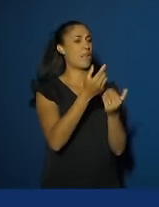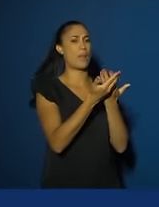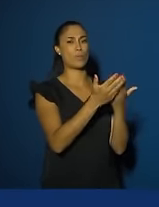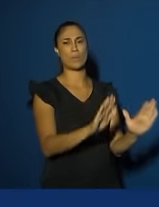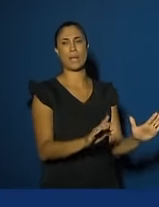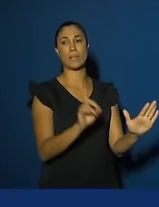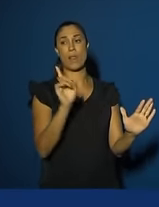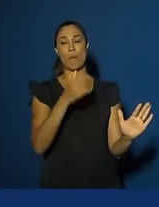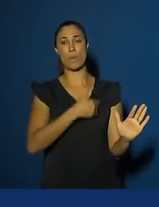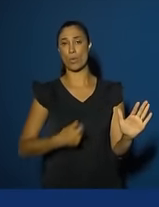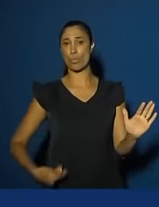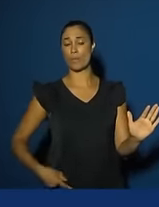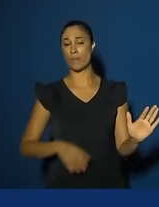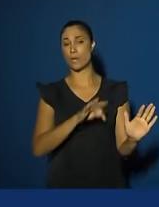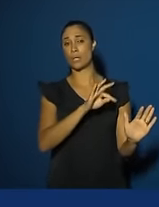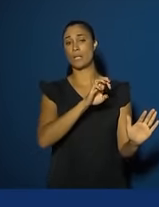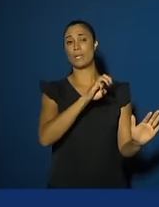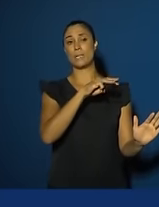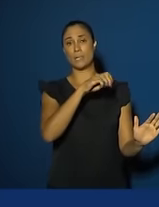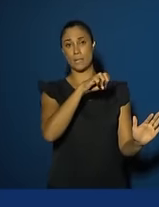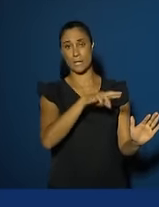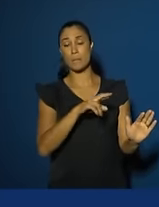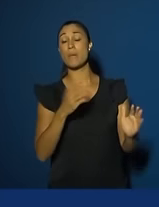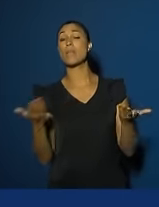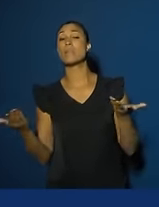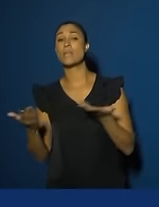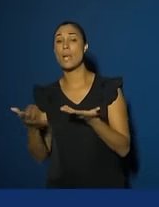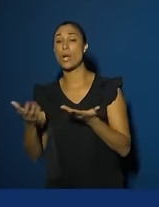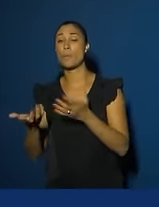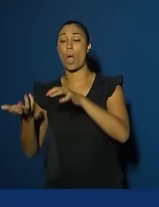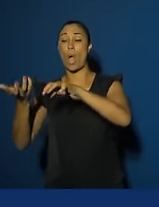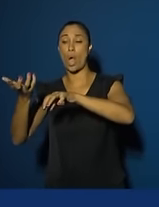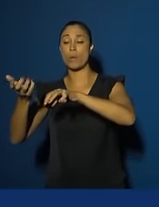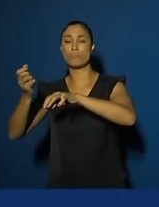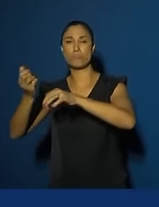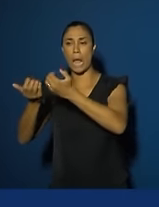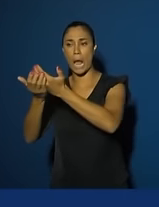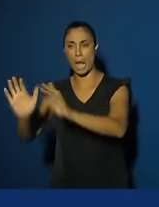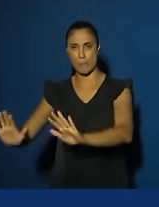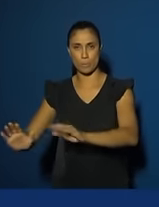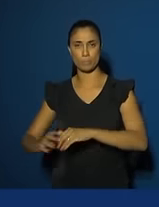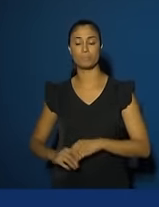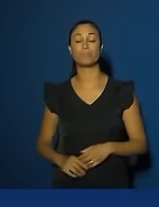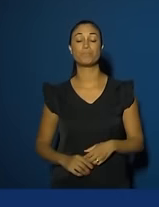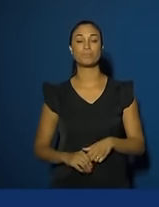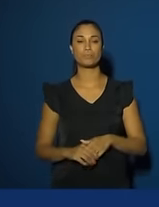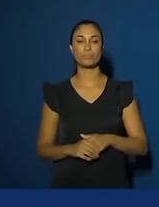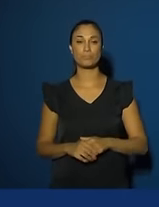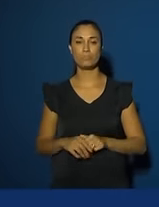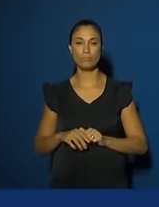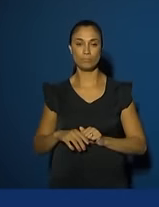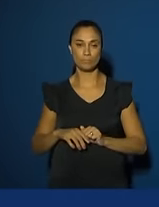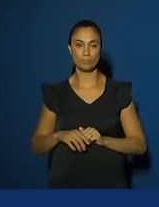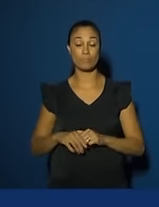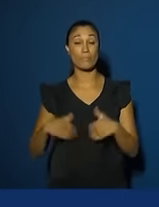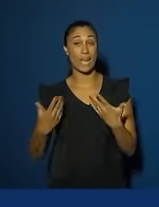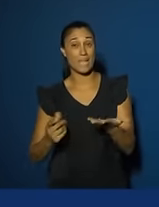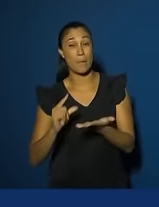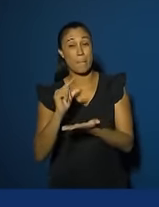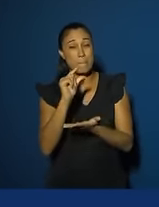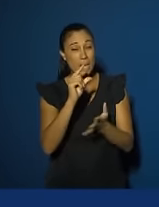governo temer e esse veto foi derrubado pelo congresso nacional essa eh